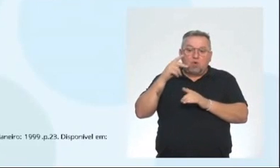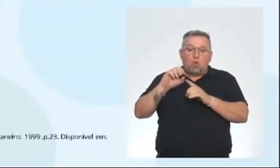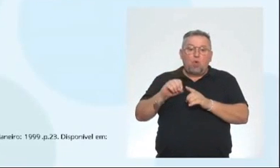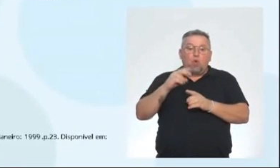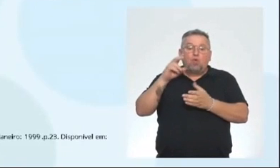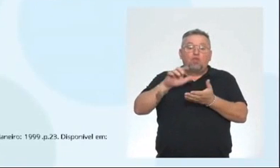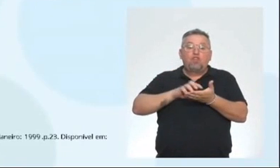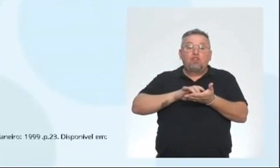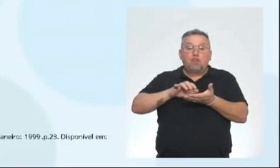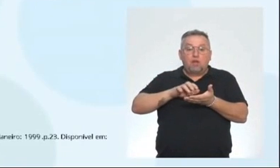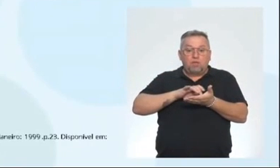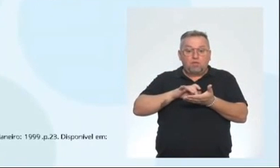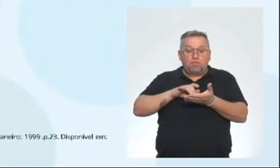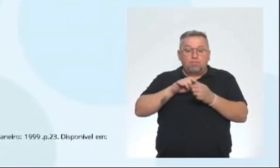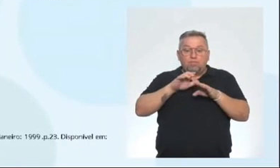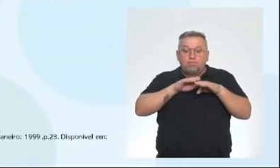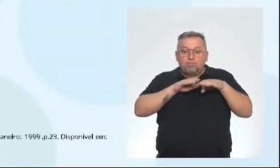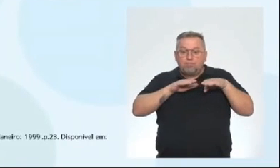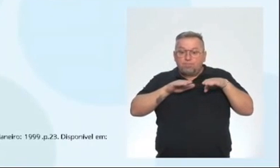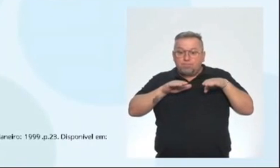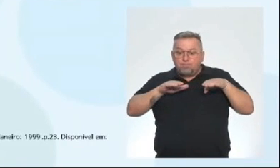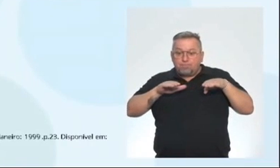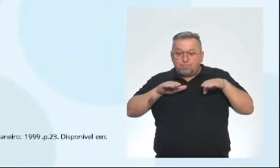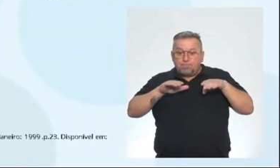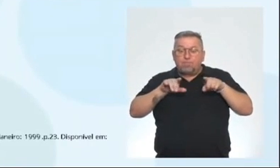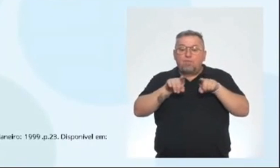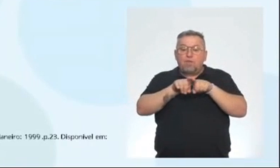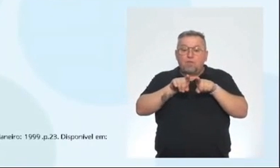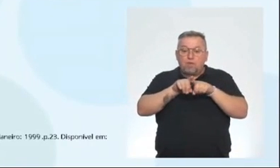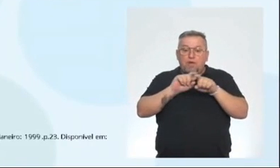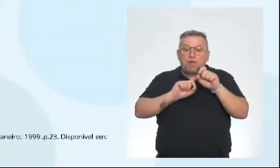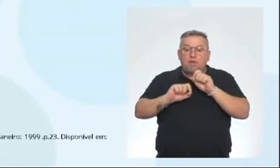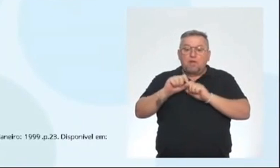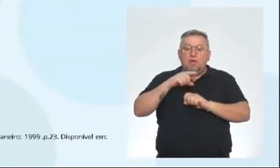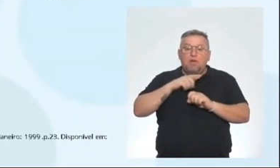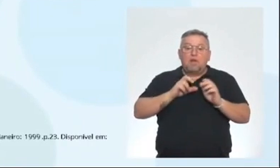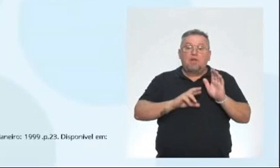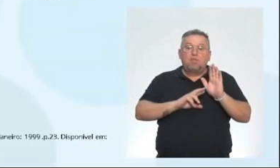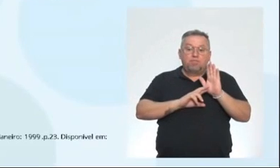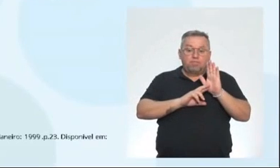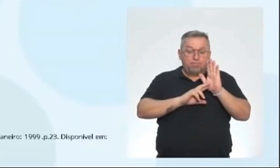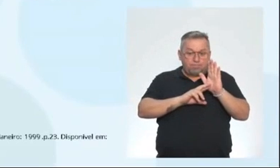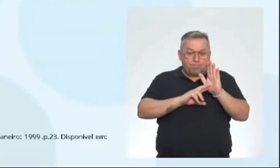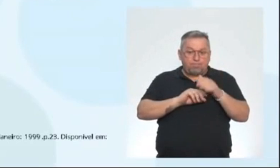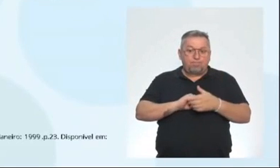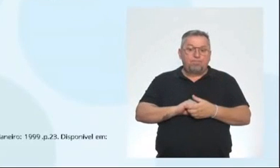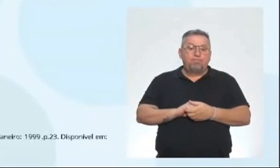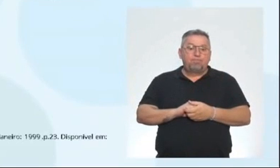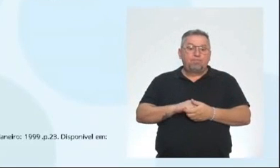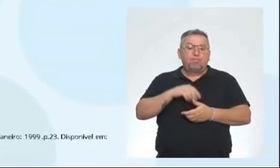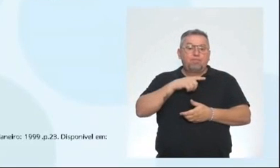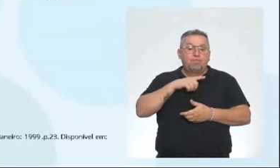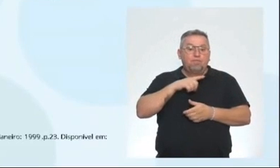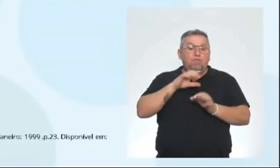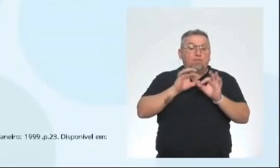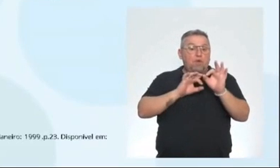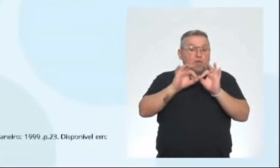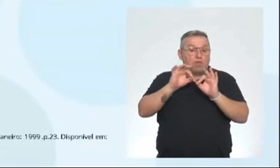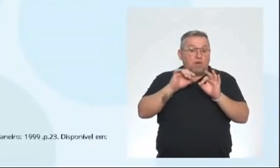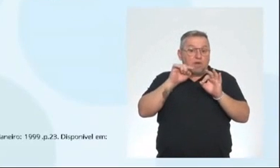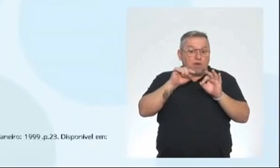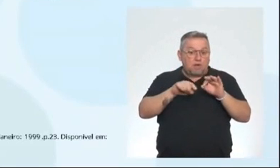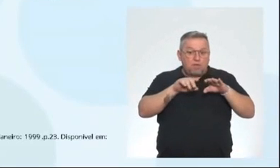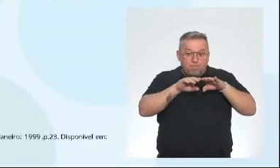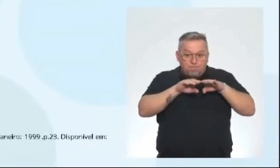convencional ou digital da configuração da superfície topográfica. Esta representação consiste